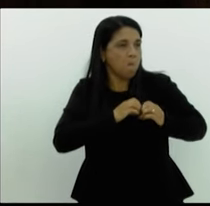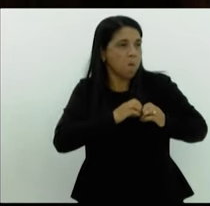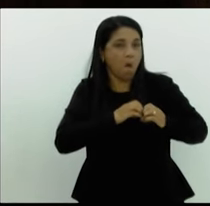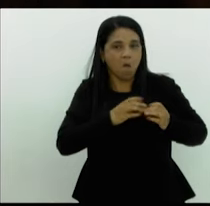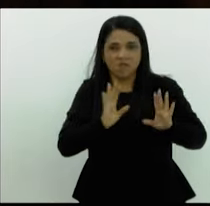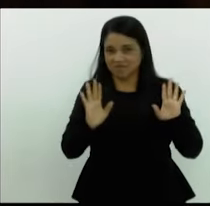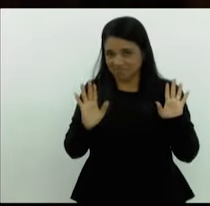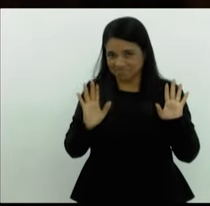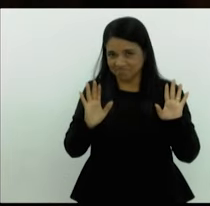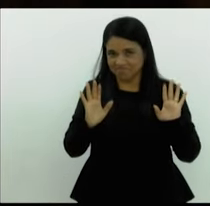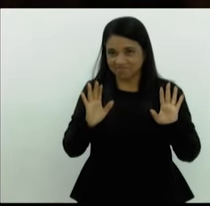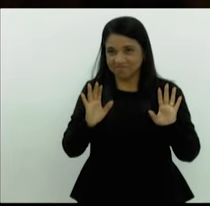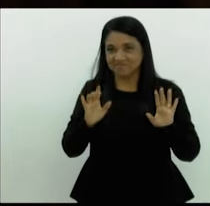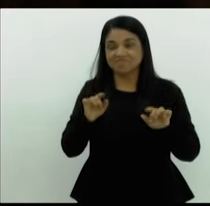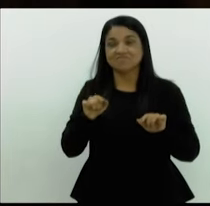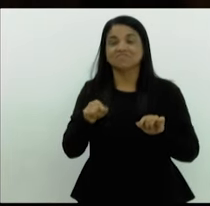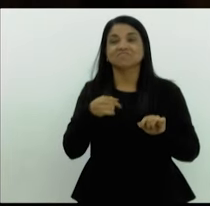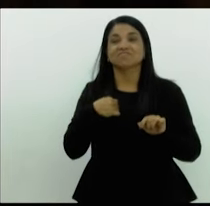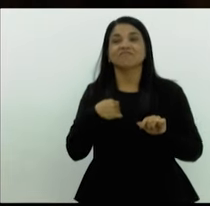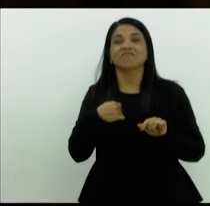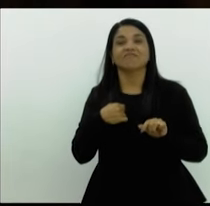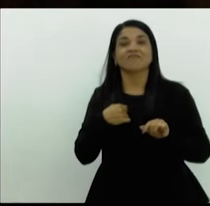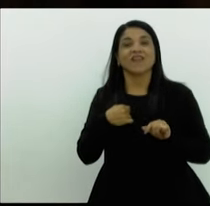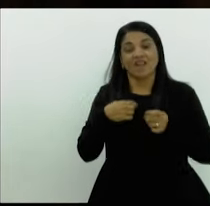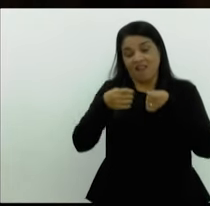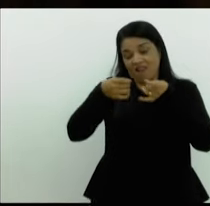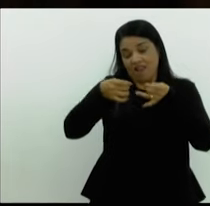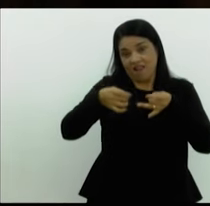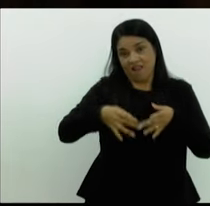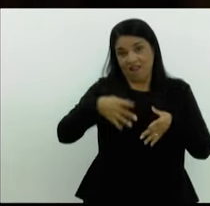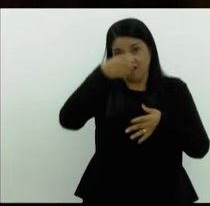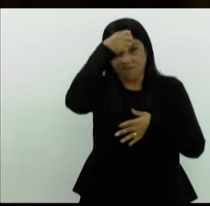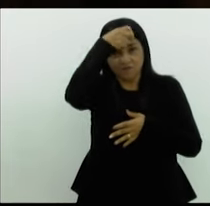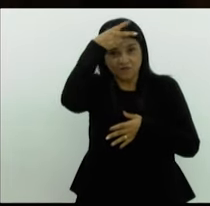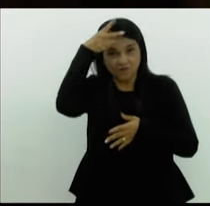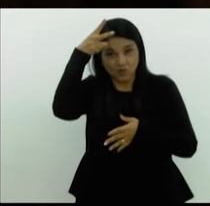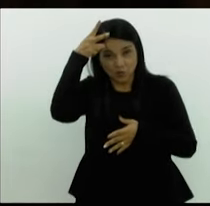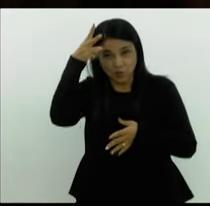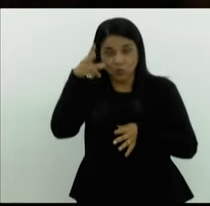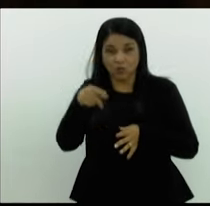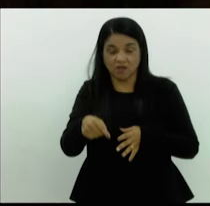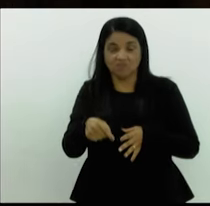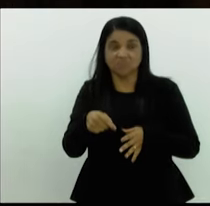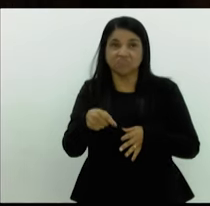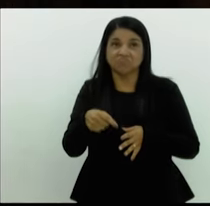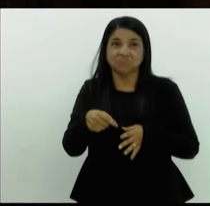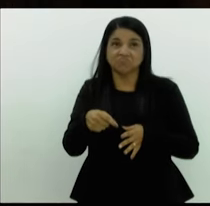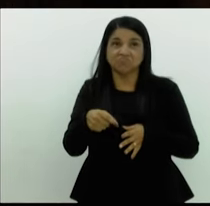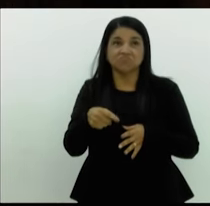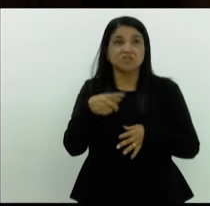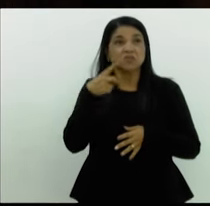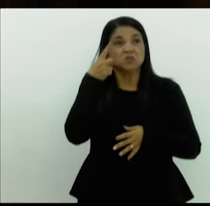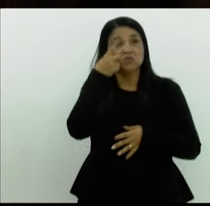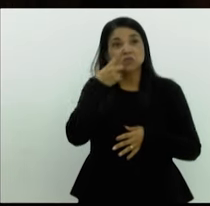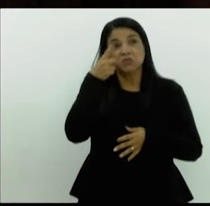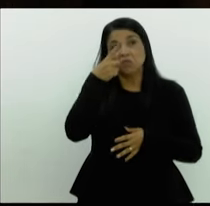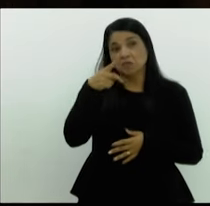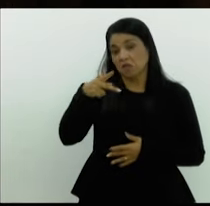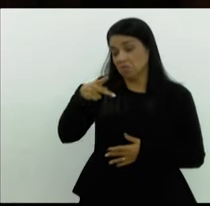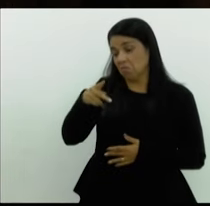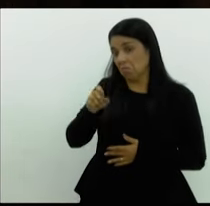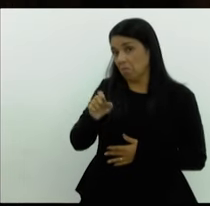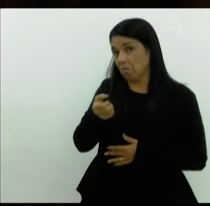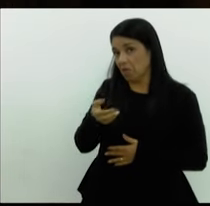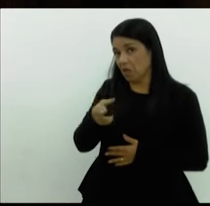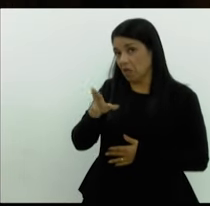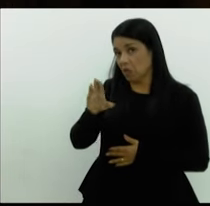daí, ele larga a prefeitura, deixa a mão na prefeitura, tudo indica que será do deputado Pedro Paulo,